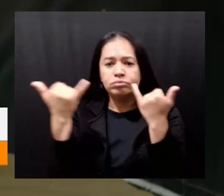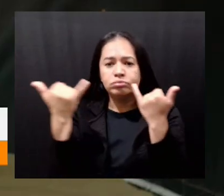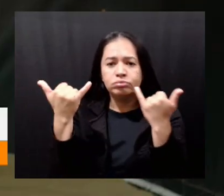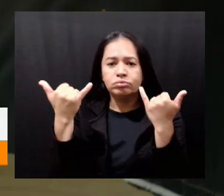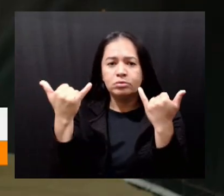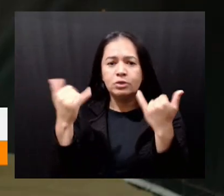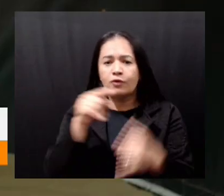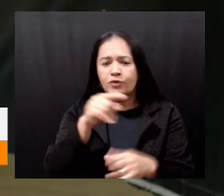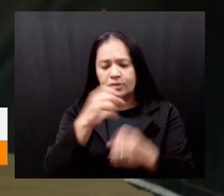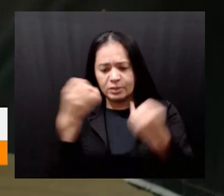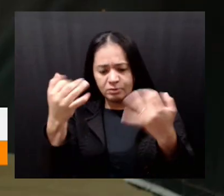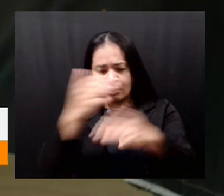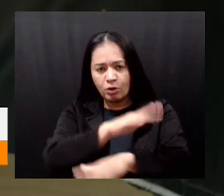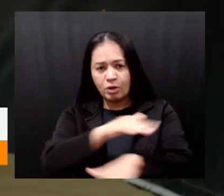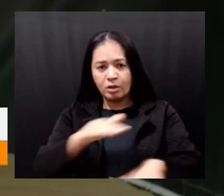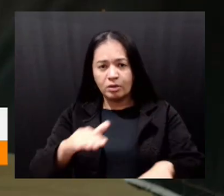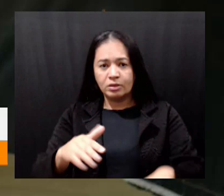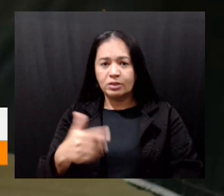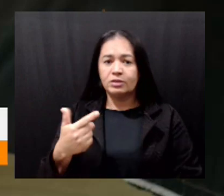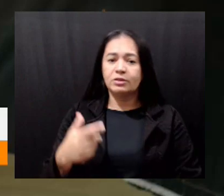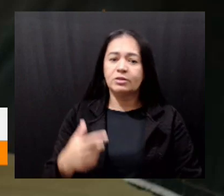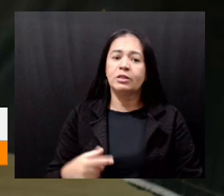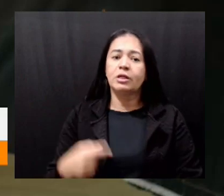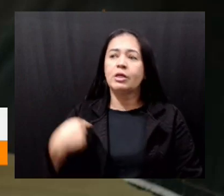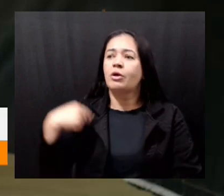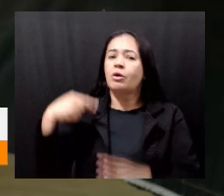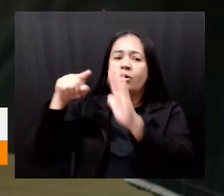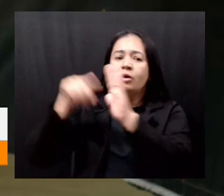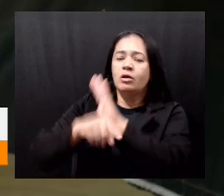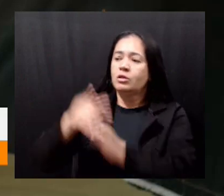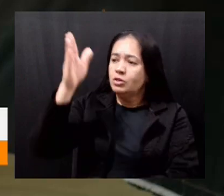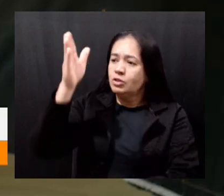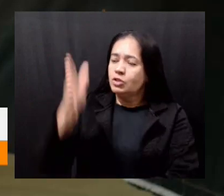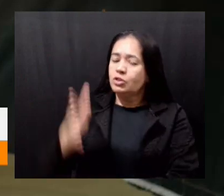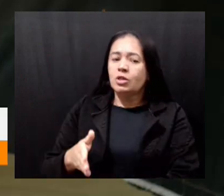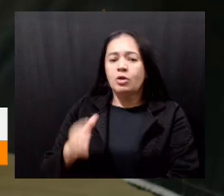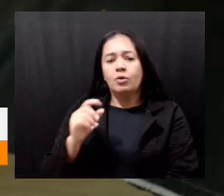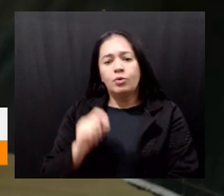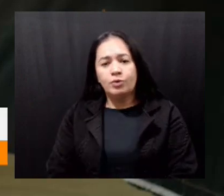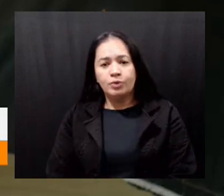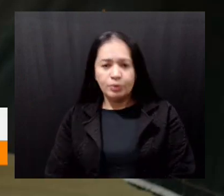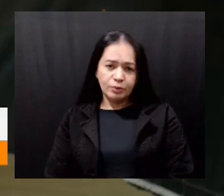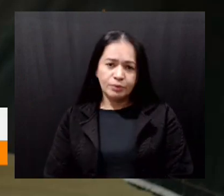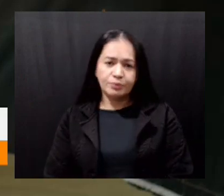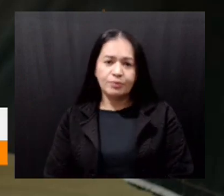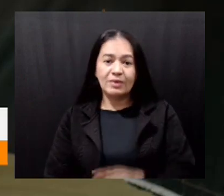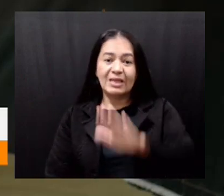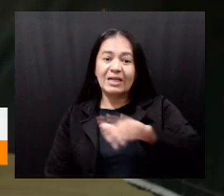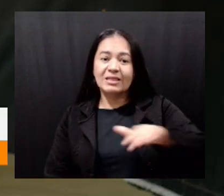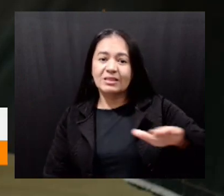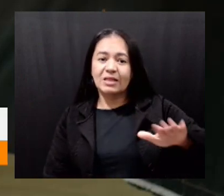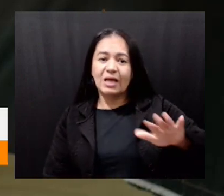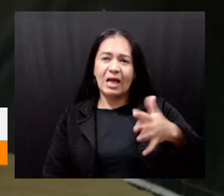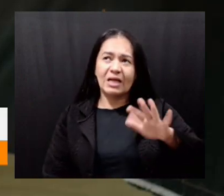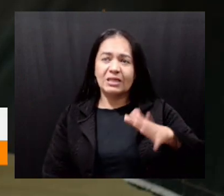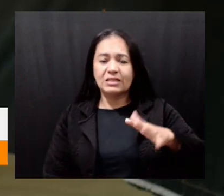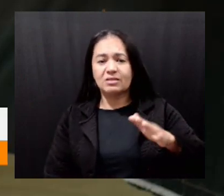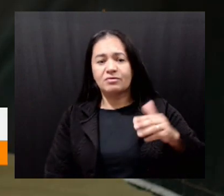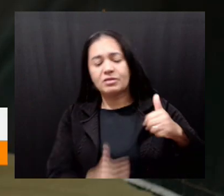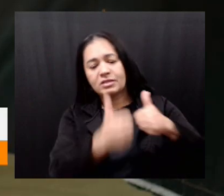próxima abordagem nossa, e eu pergunto, já direciono para a Karina, no caso das crianças que muitas vezes acompanham os adultos,